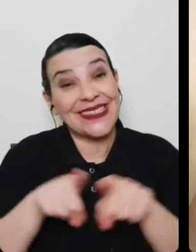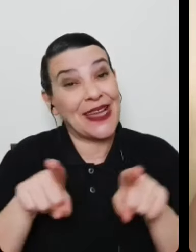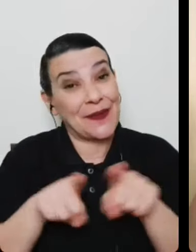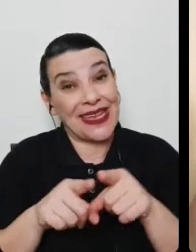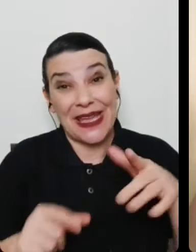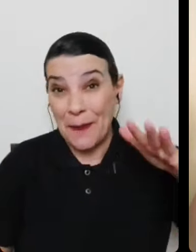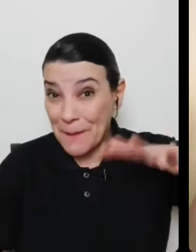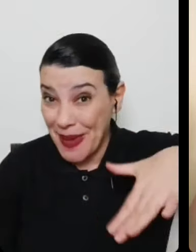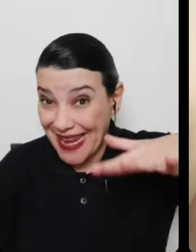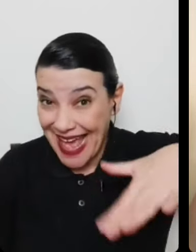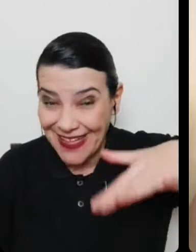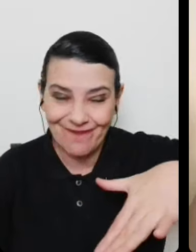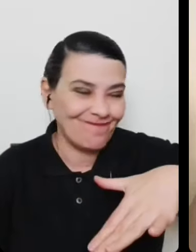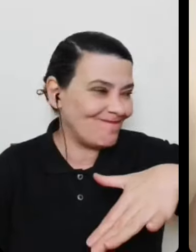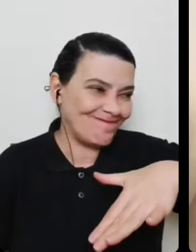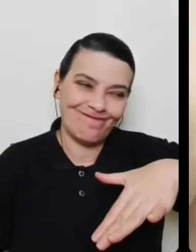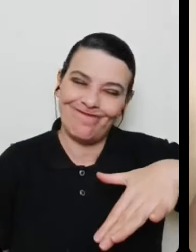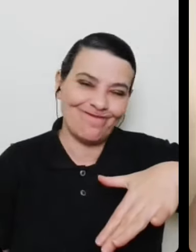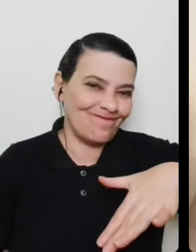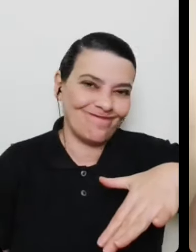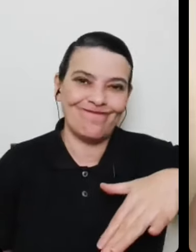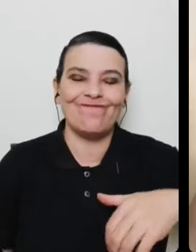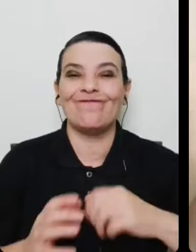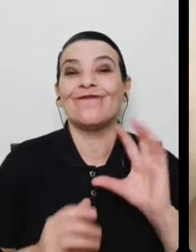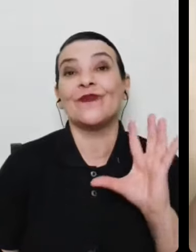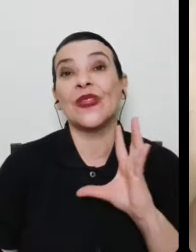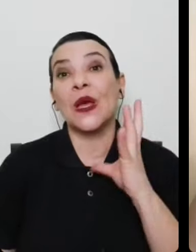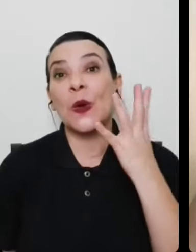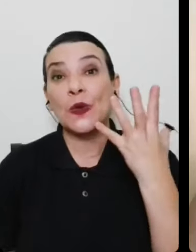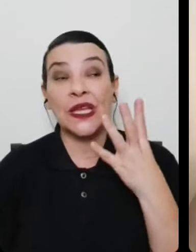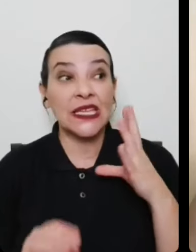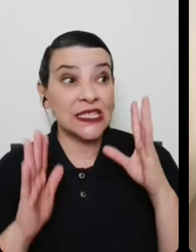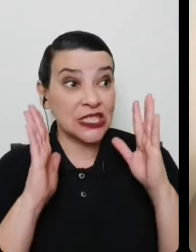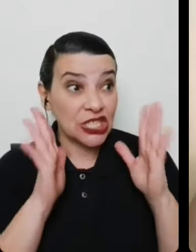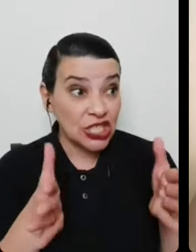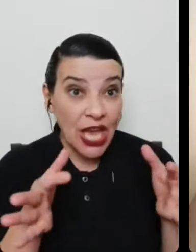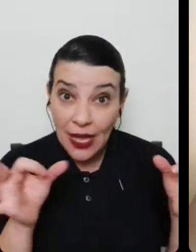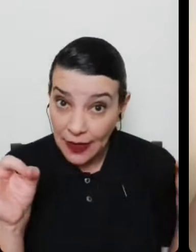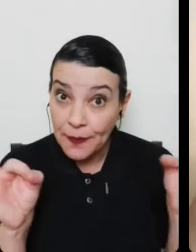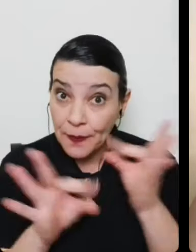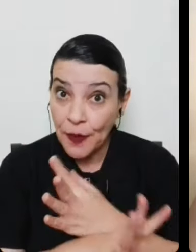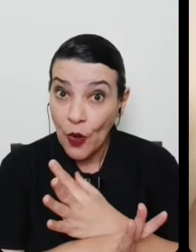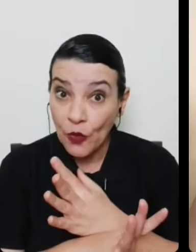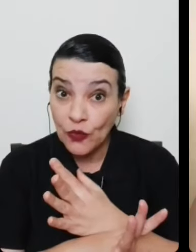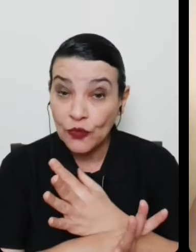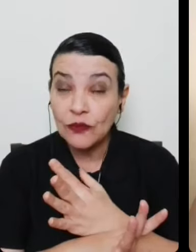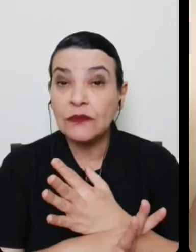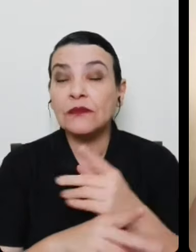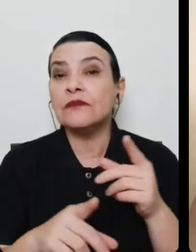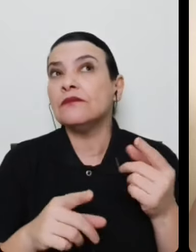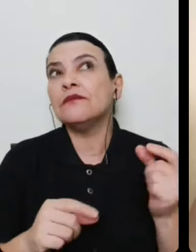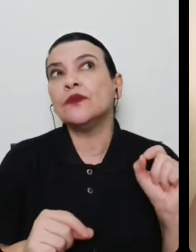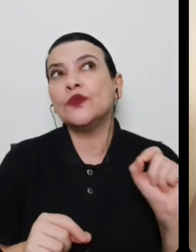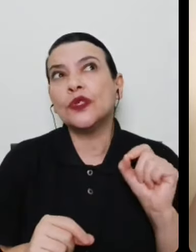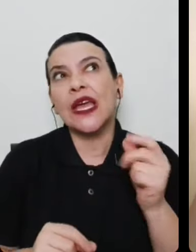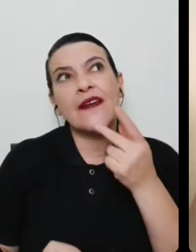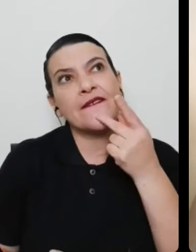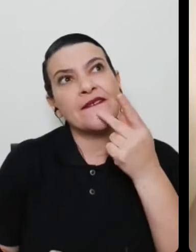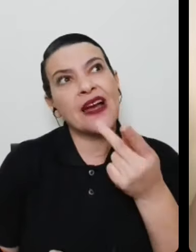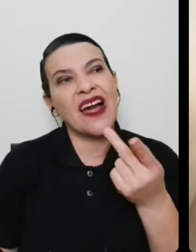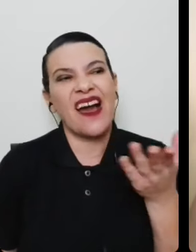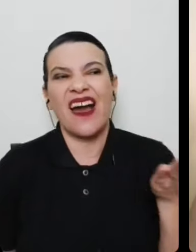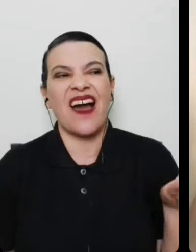barata. Então, quando a gente chega e aquilo já está ali, não cabe a gente dizer, ah, isso